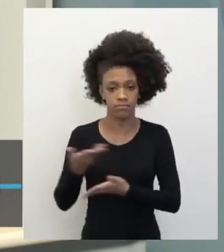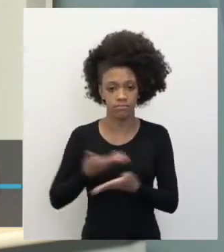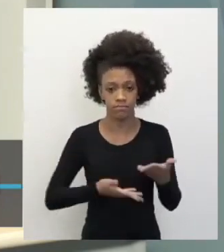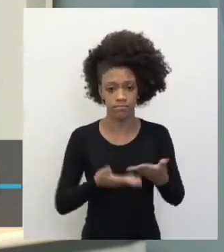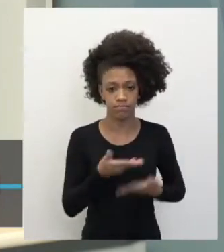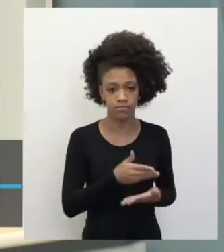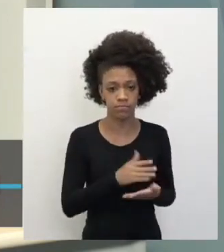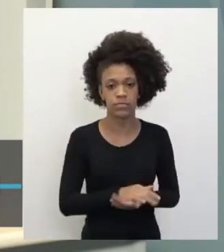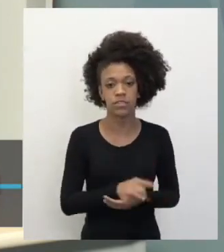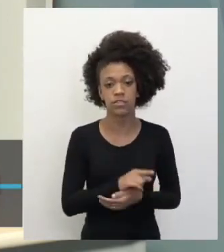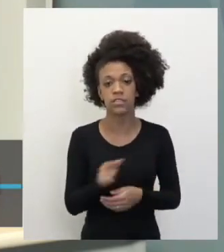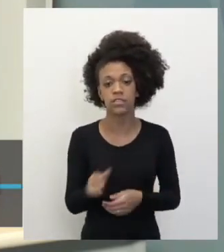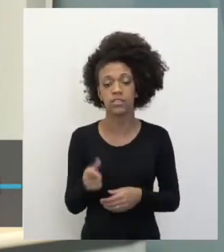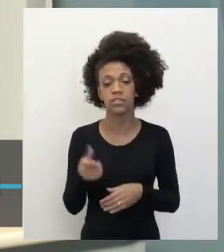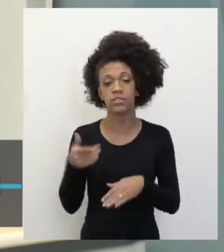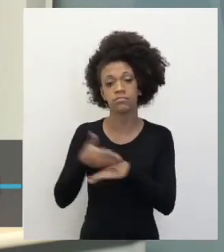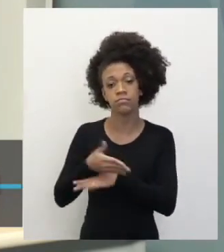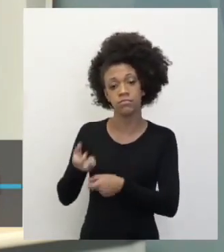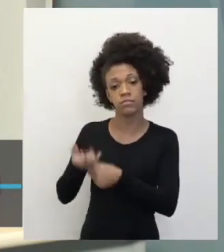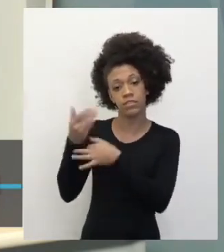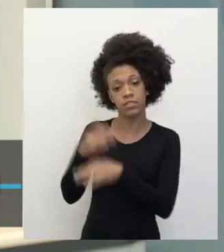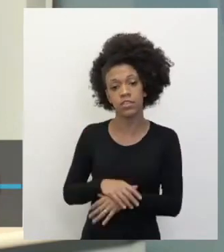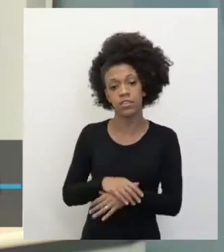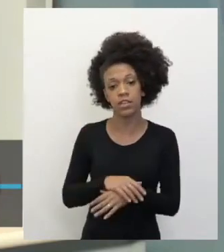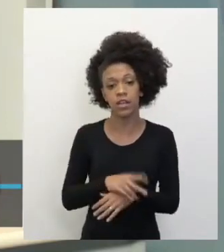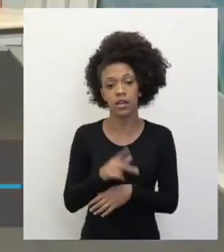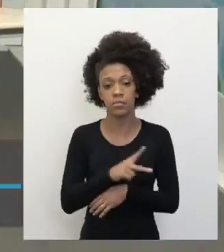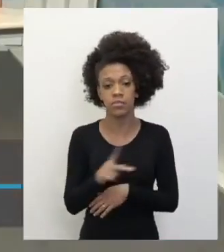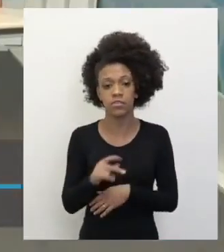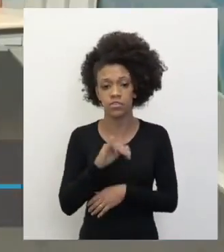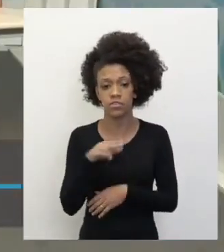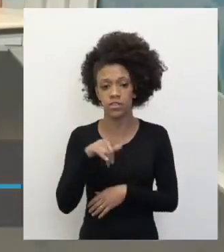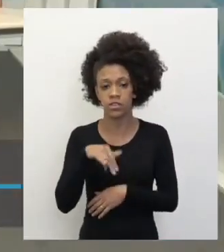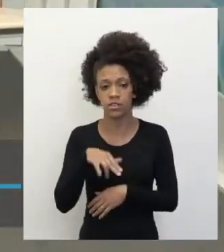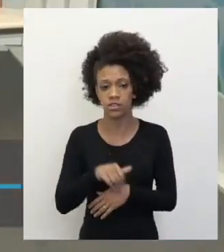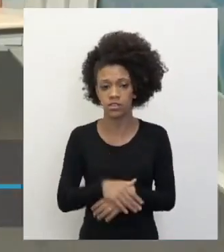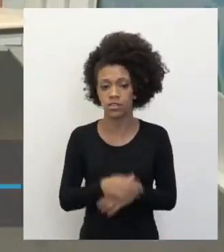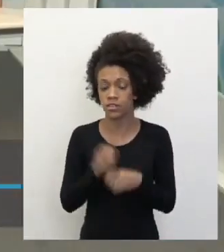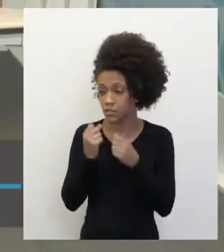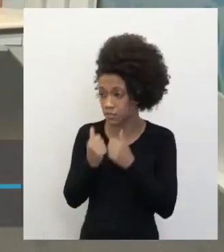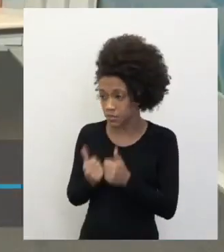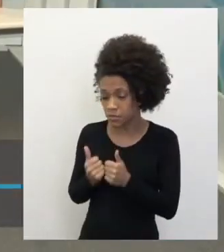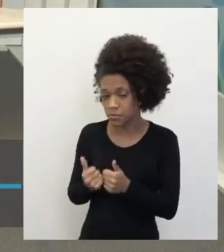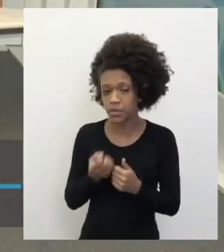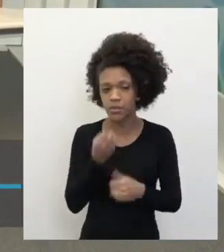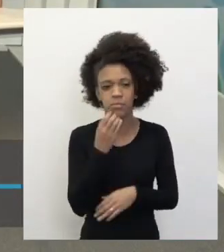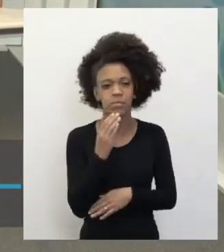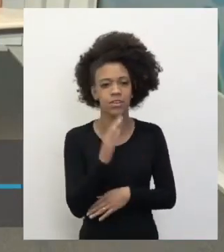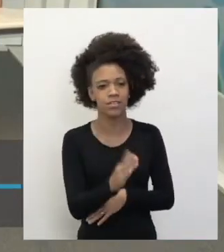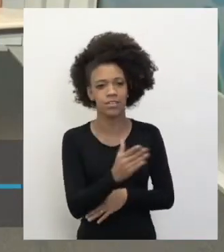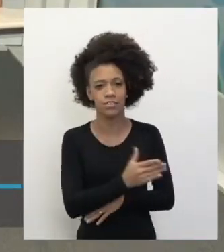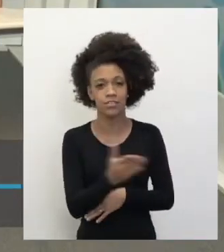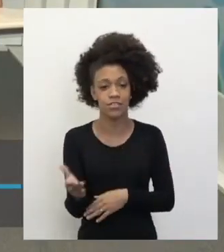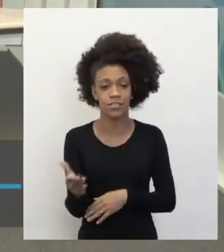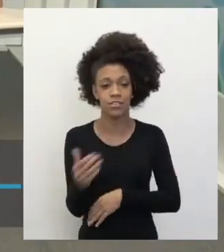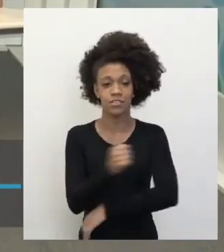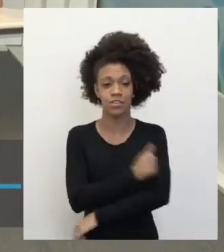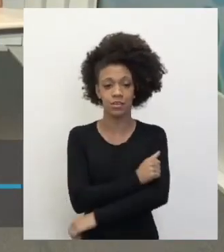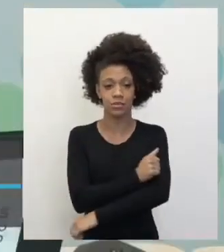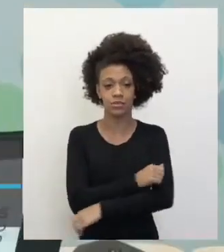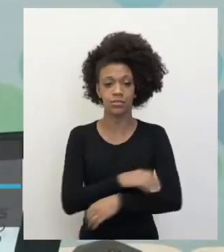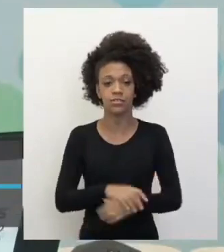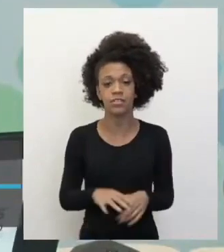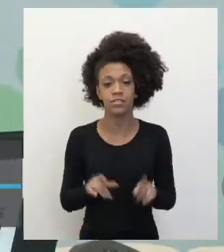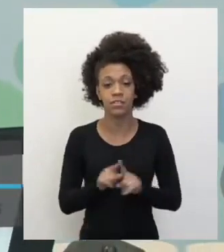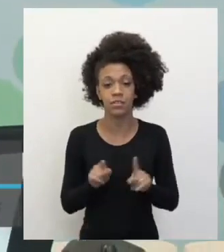com vocês no chat é a professora Janaína Jardim. Tudo bem, professora Janaína? Tudo bem, professora Luíse. Boa tarde a todos os estudantes, aos